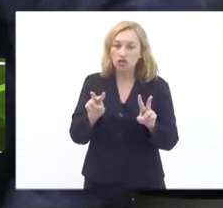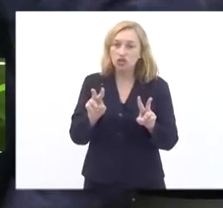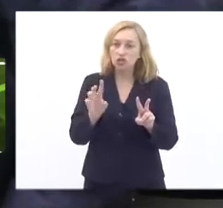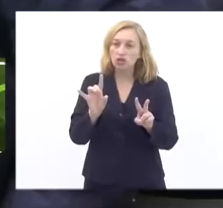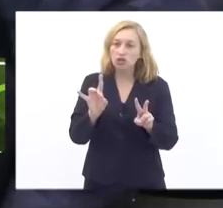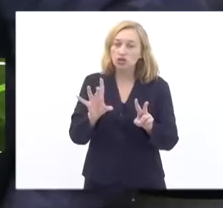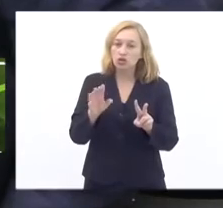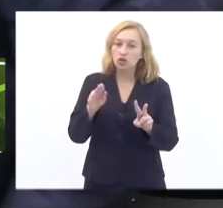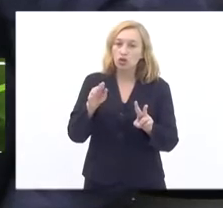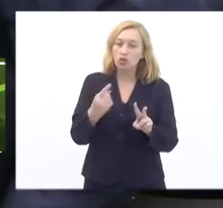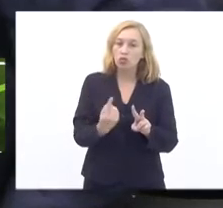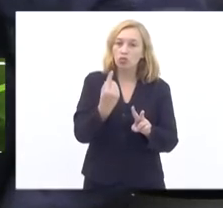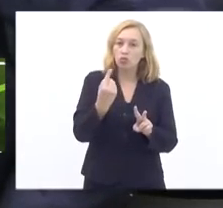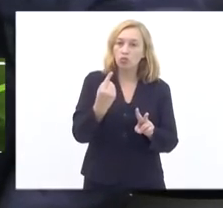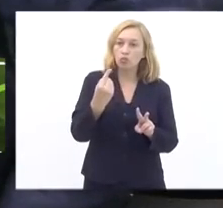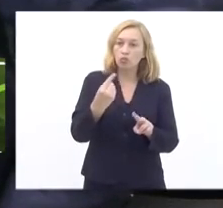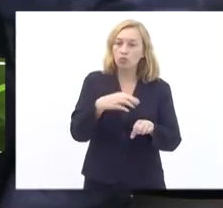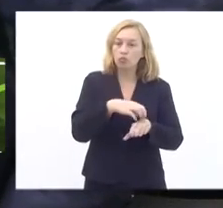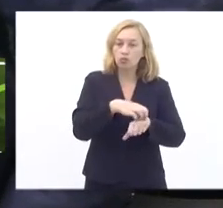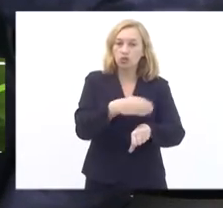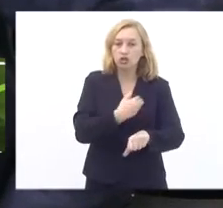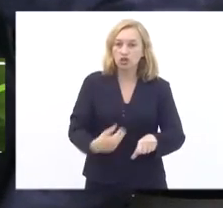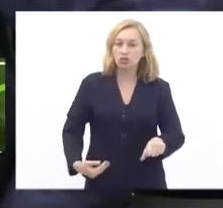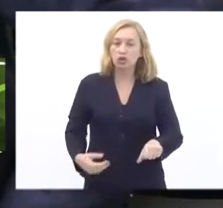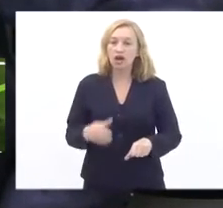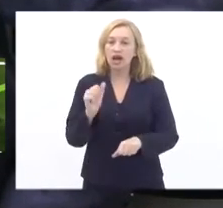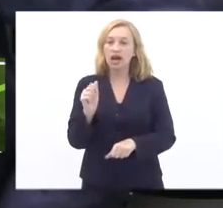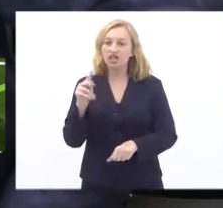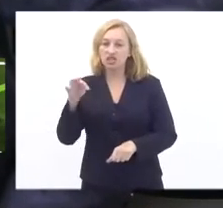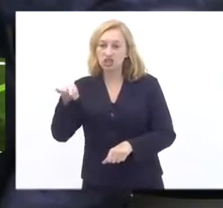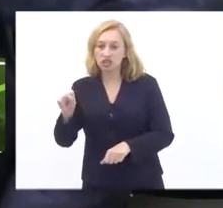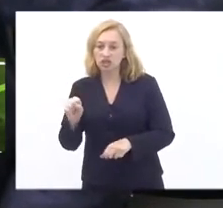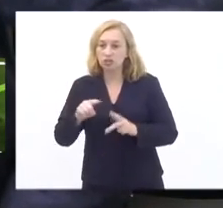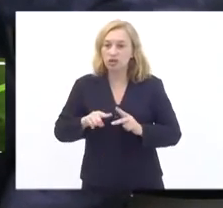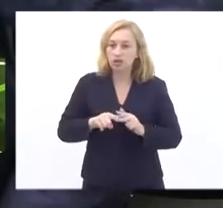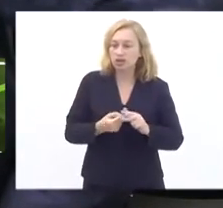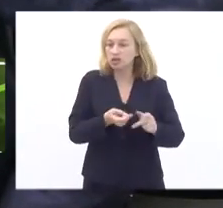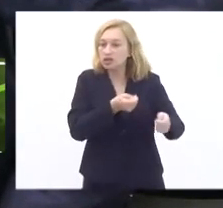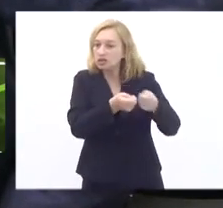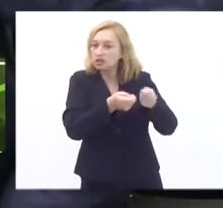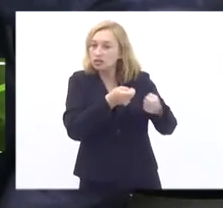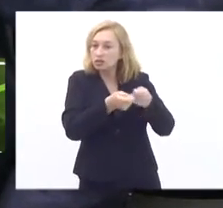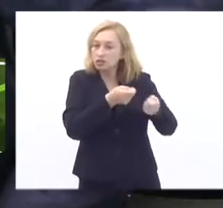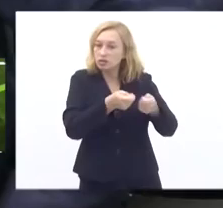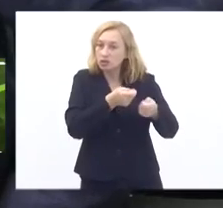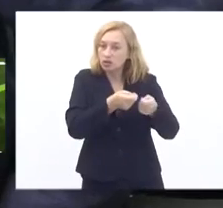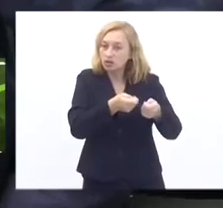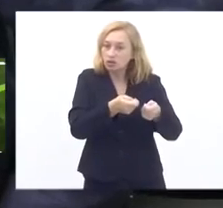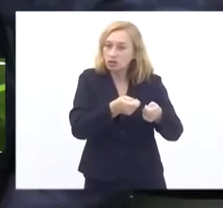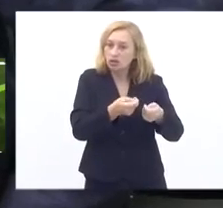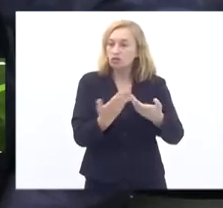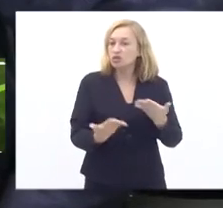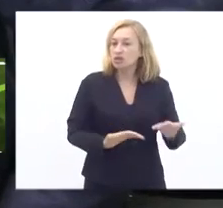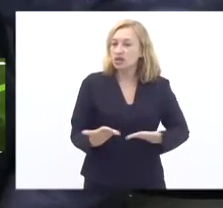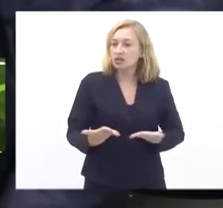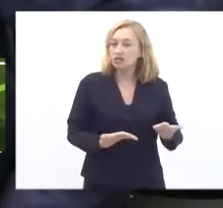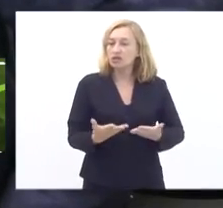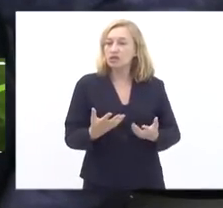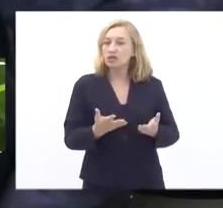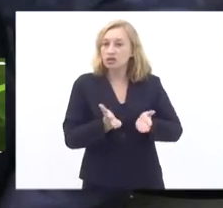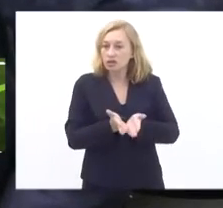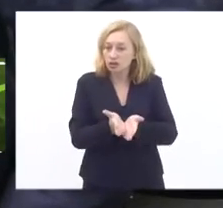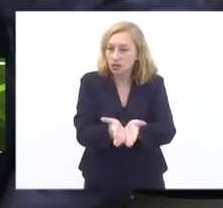só por um modal. Né? A Getransp, ela é a agência reguladora que regula o serviço de